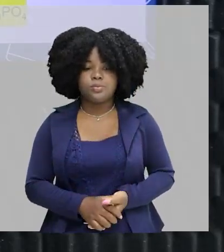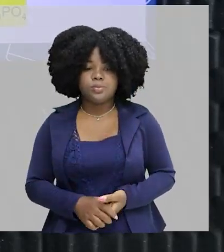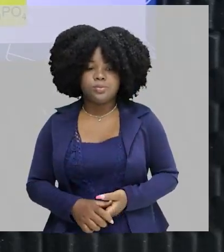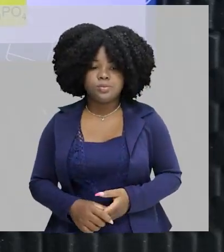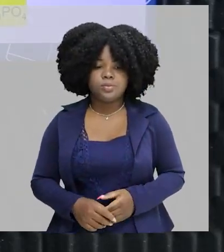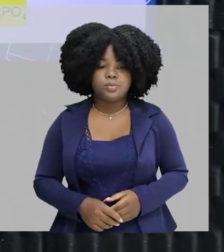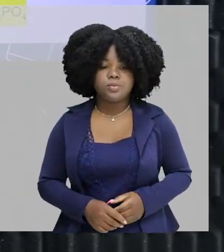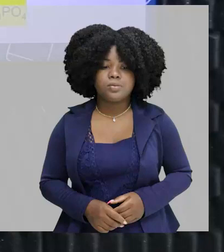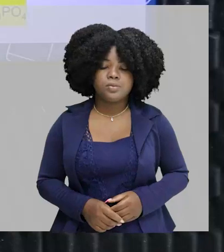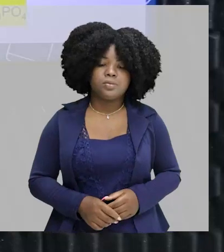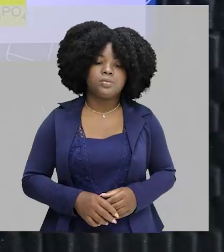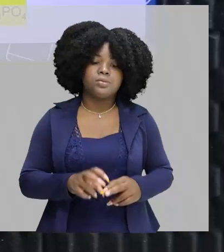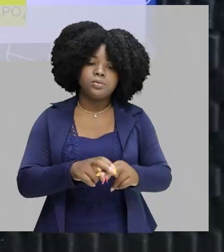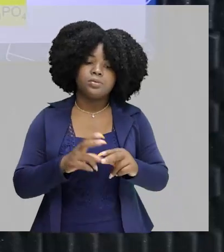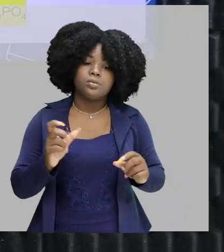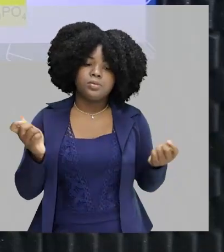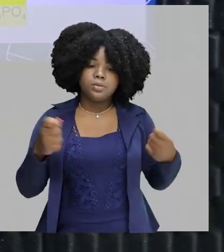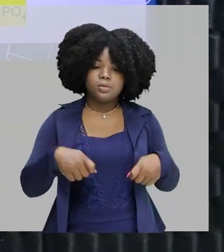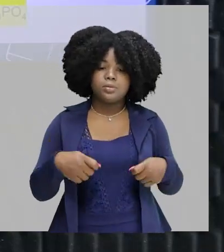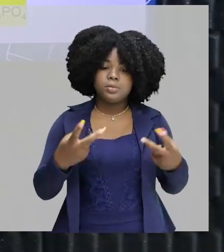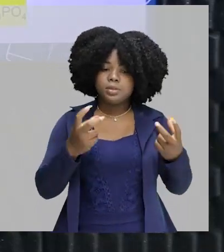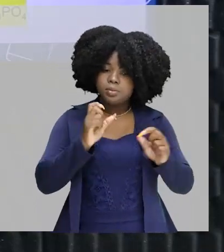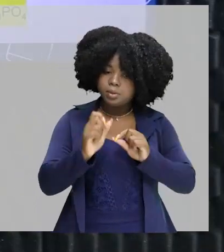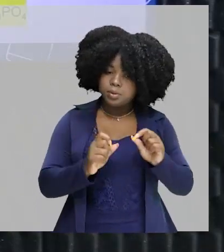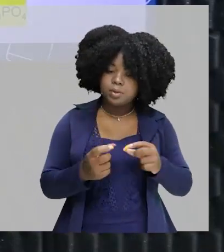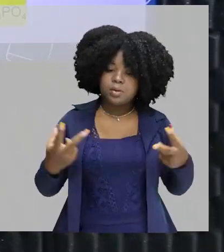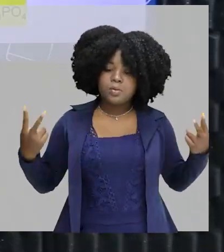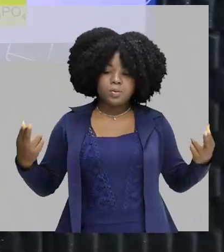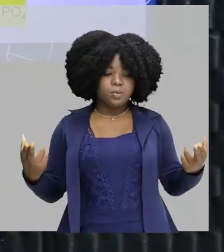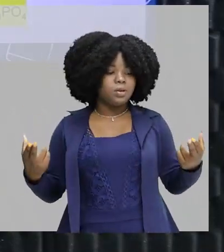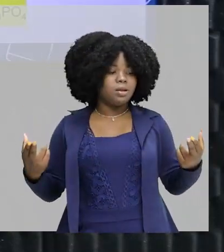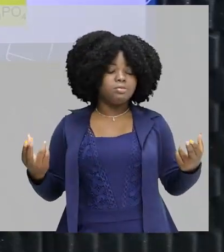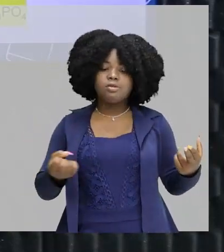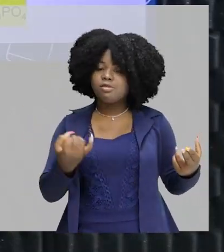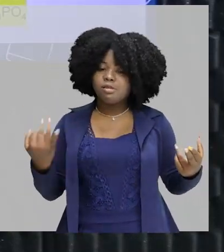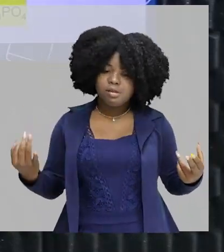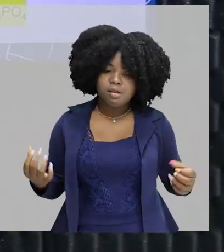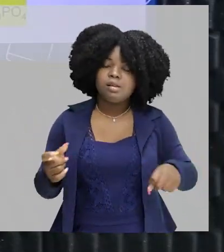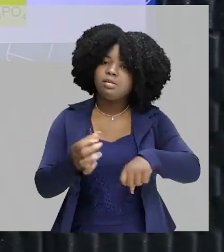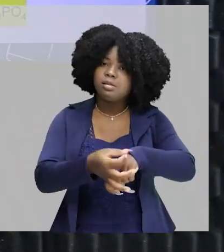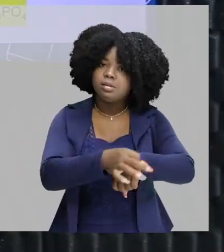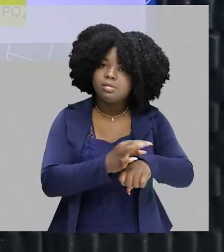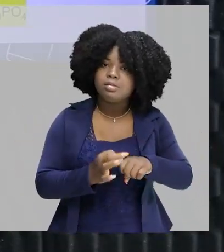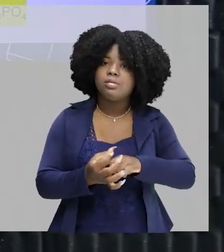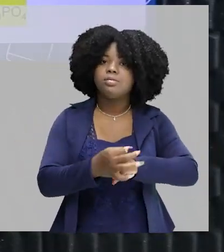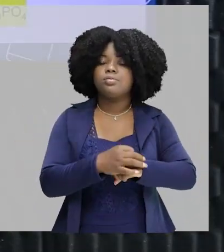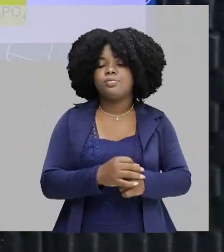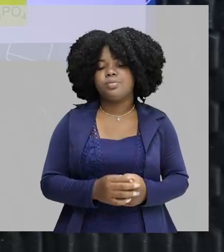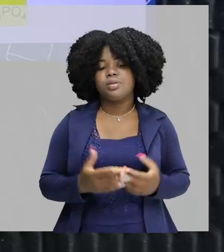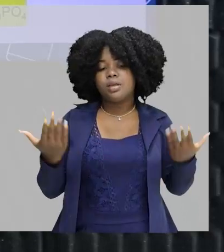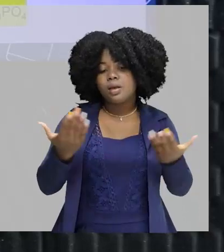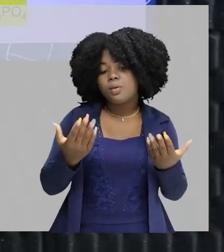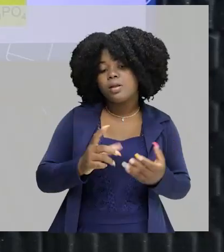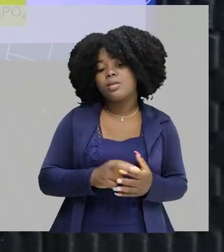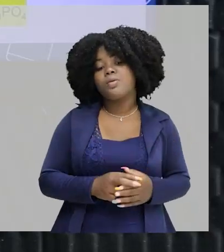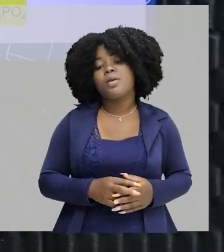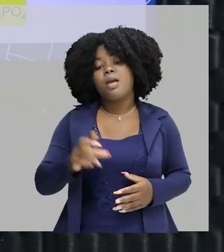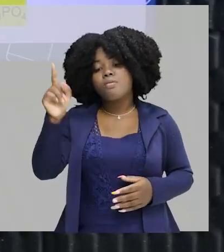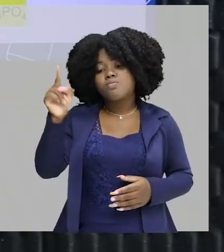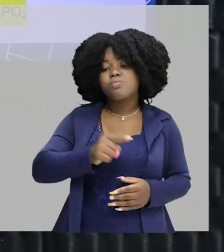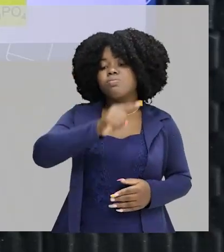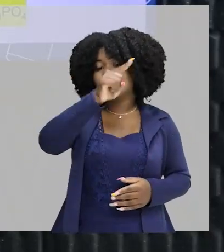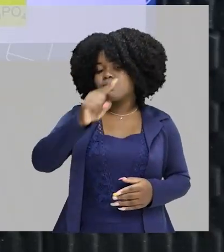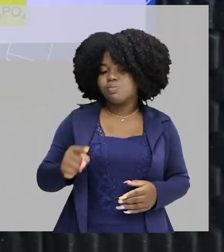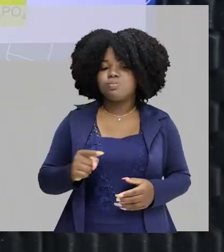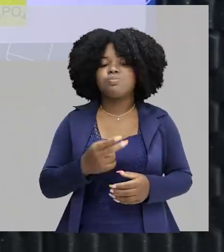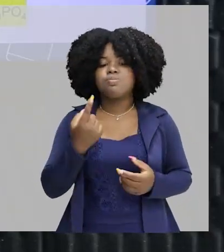tentativas. Então, dessa forma, nós vamos conseguir igualar as quantidades de átomos. E agora eu vou estabelecer uma regra de 3. Olha